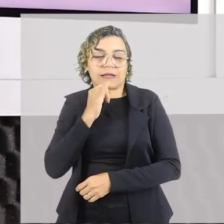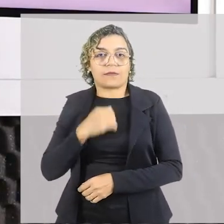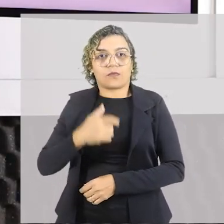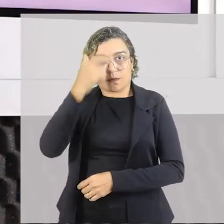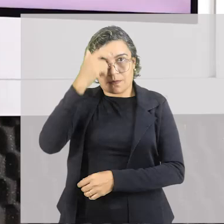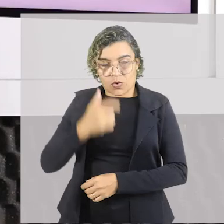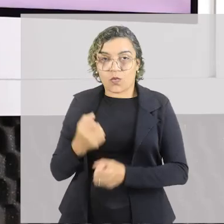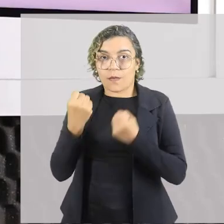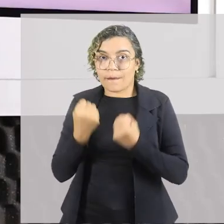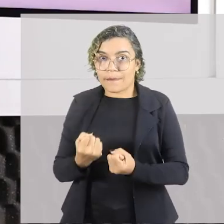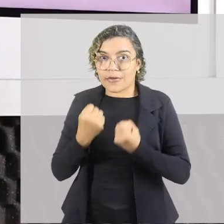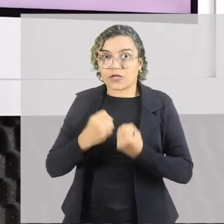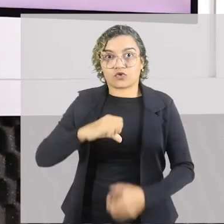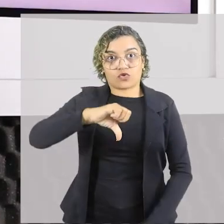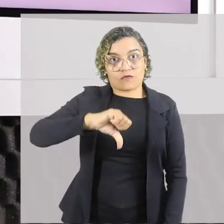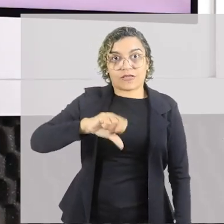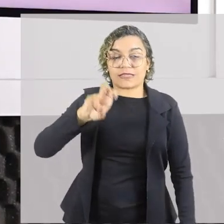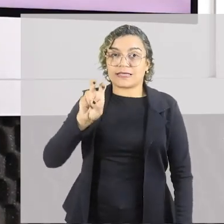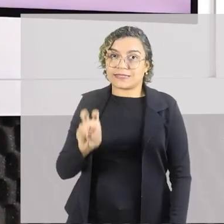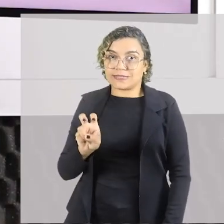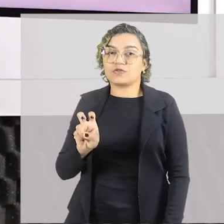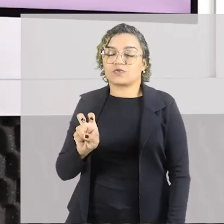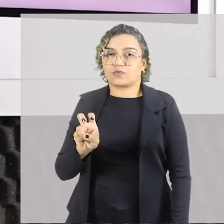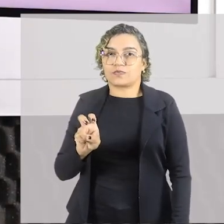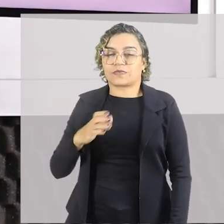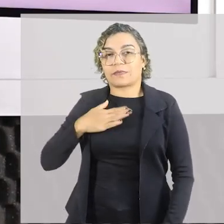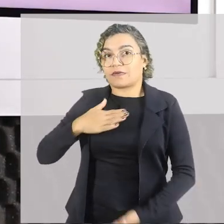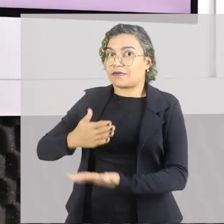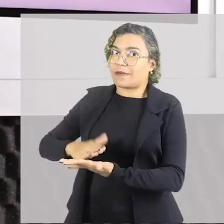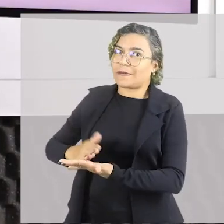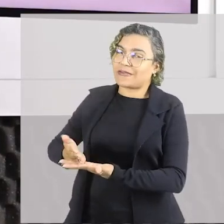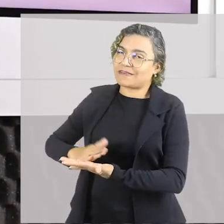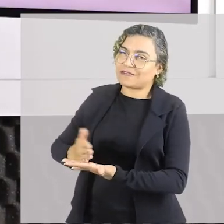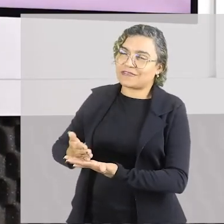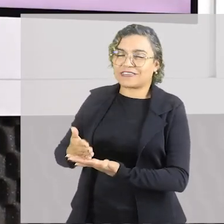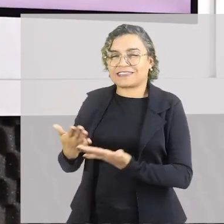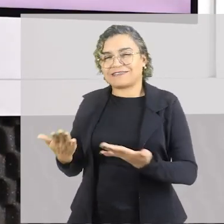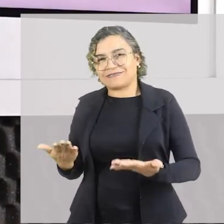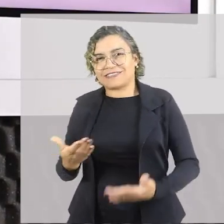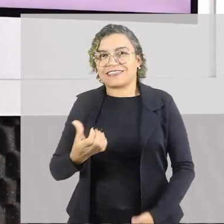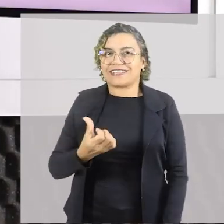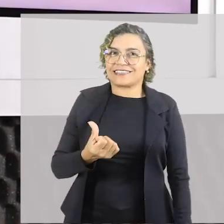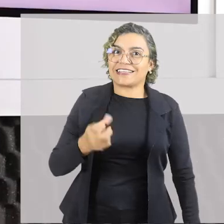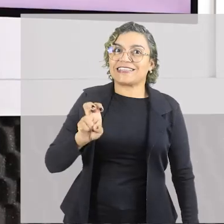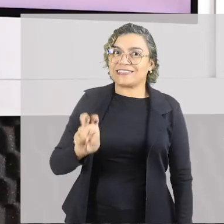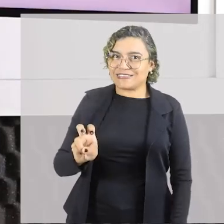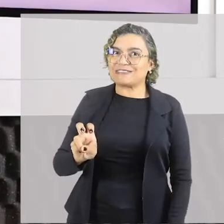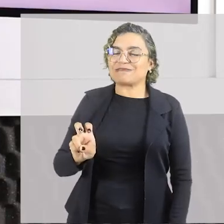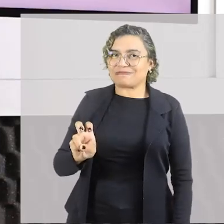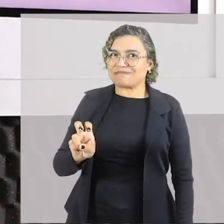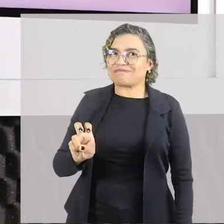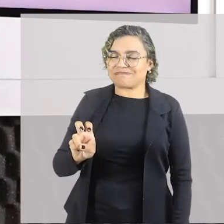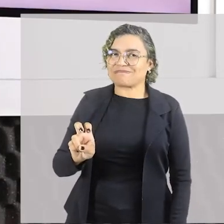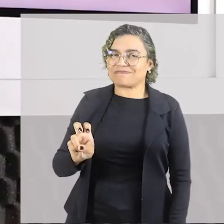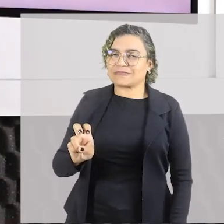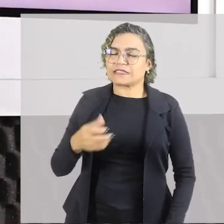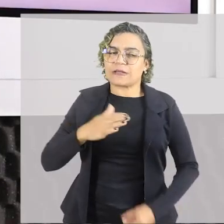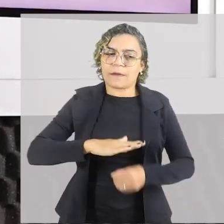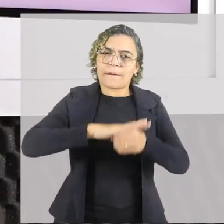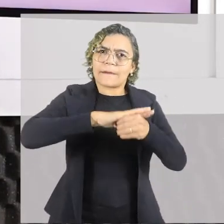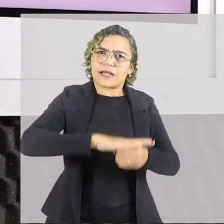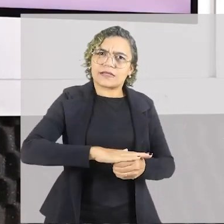95 quilos. Minha amiga Naíris aqui está com o chutar, deixa ela bem feliz, 65. Quem tem a maior